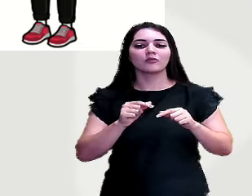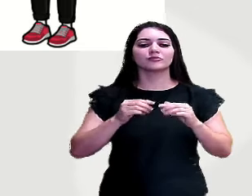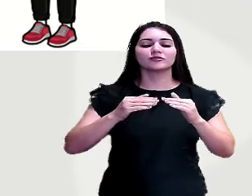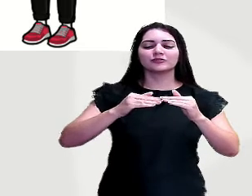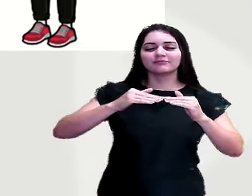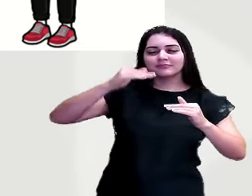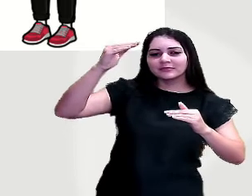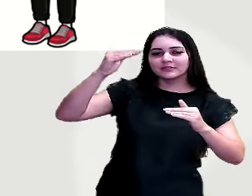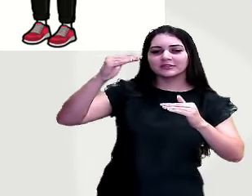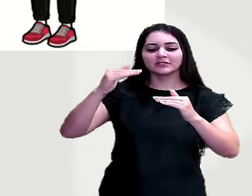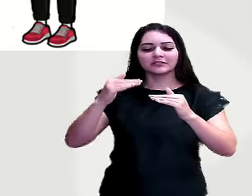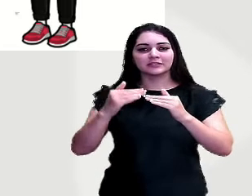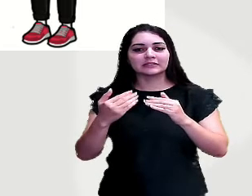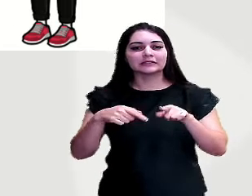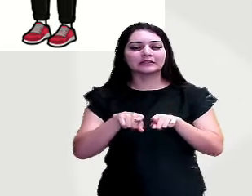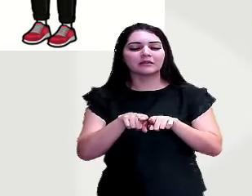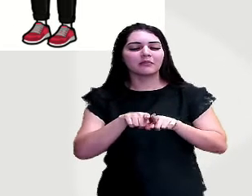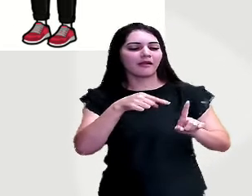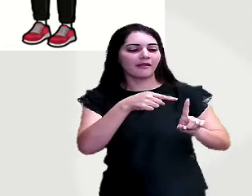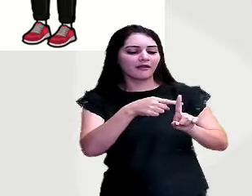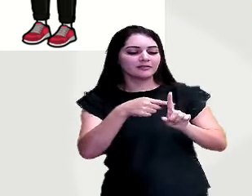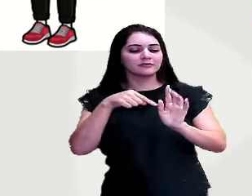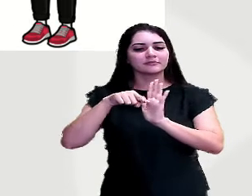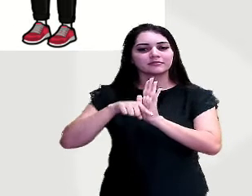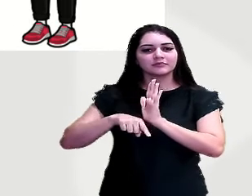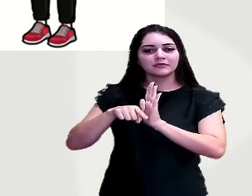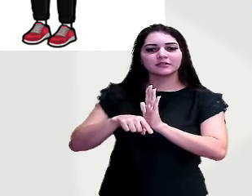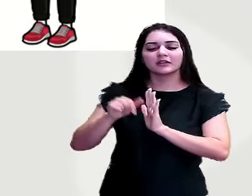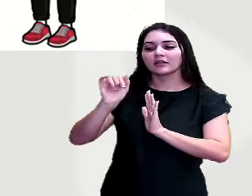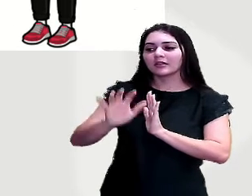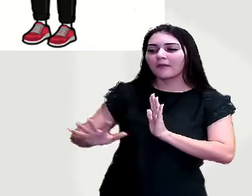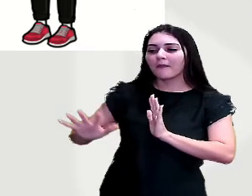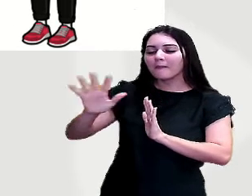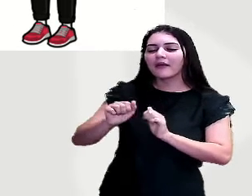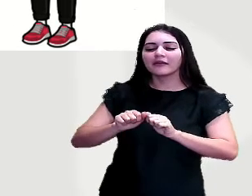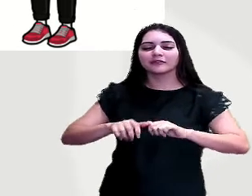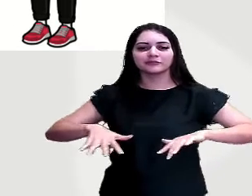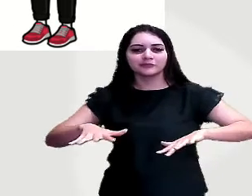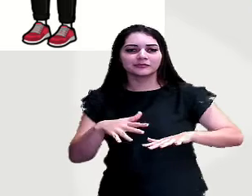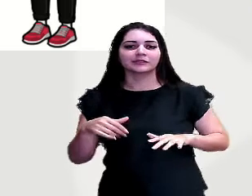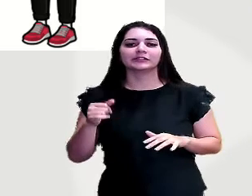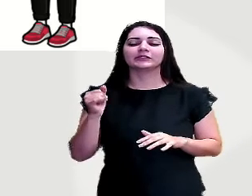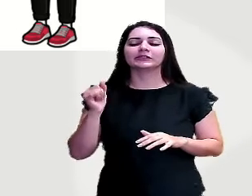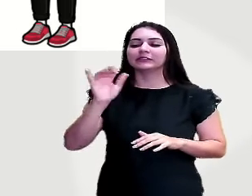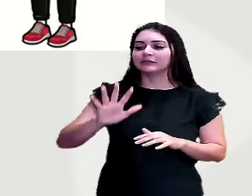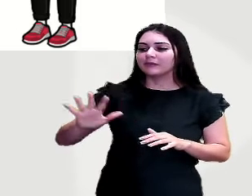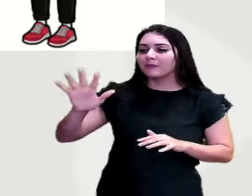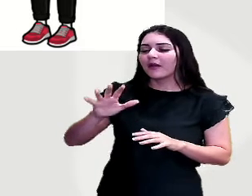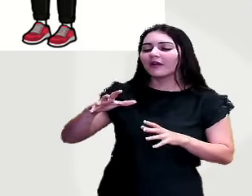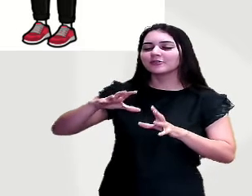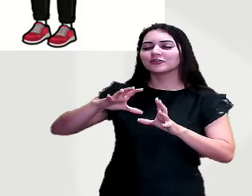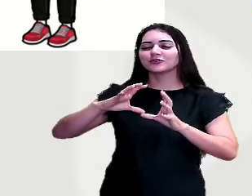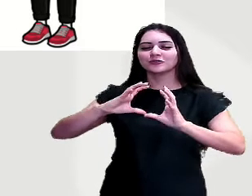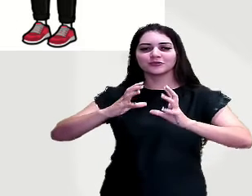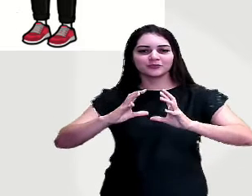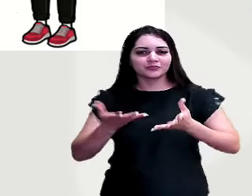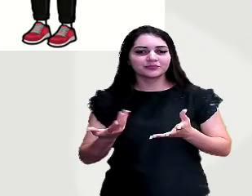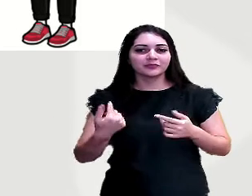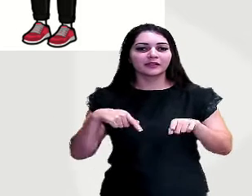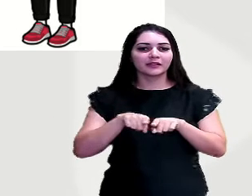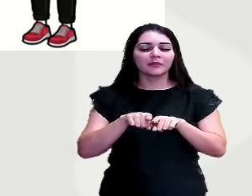fatos básicos da adição e da subtração, figuras geométricas planas, figuras geométricas espaciais e a